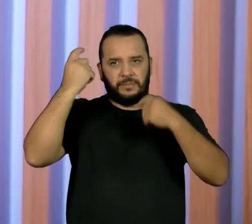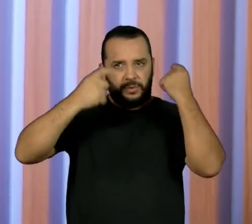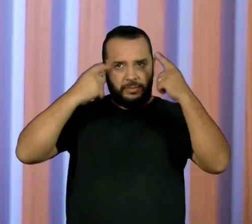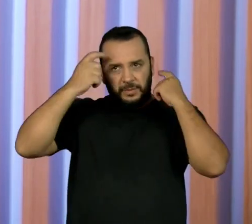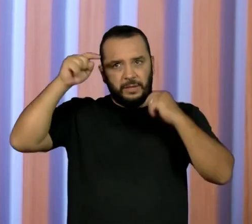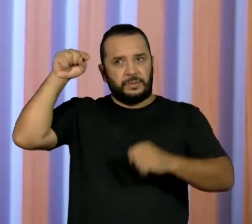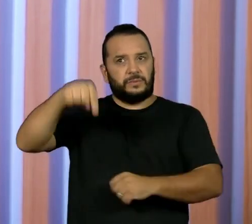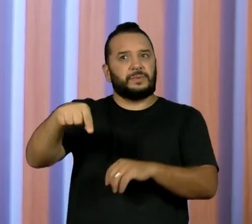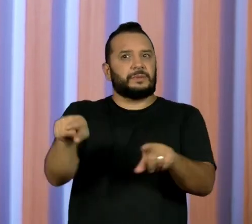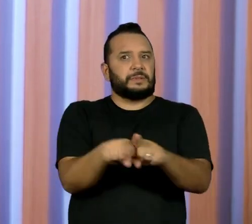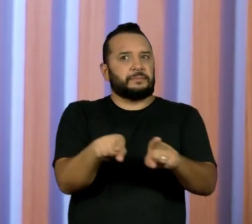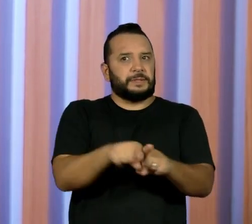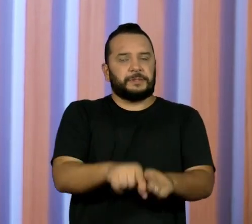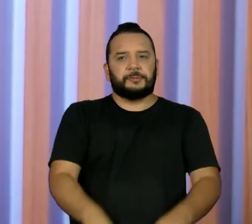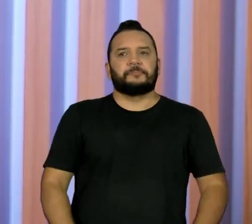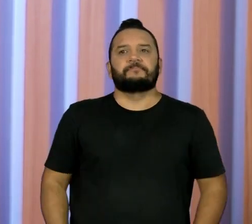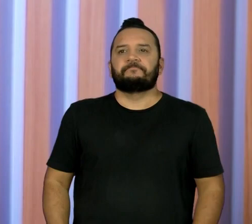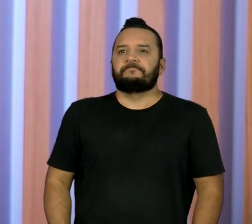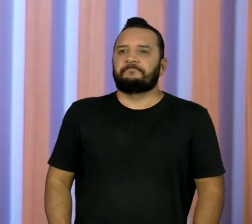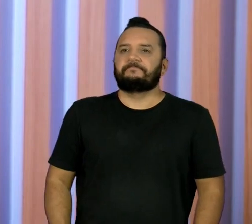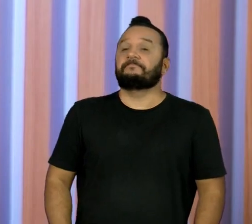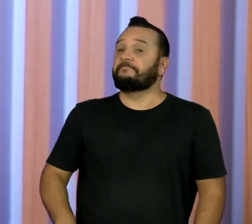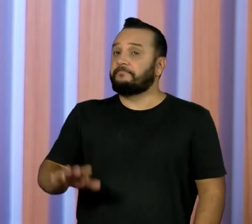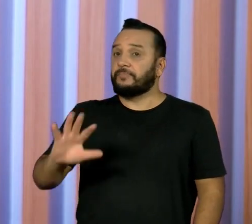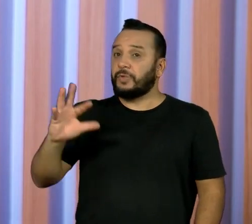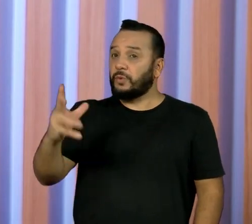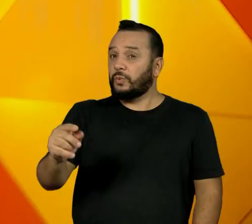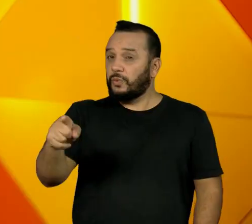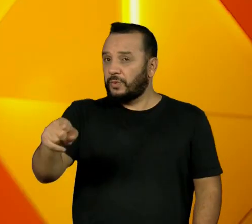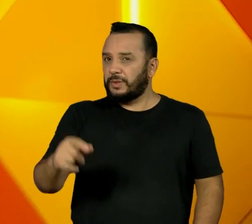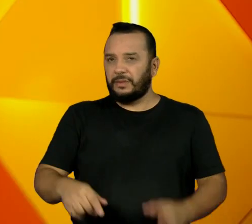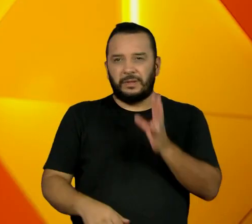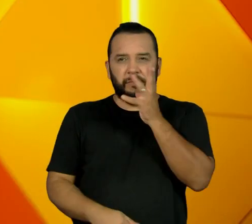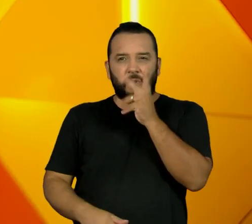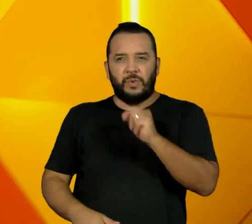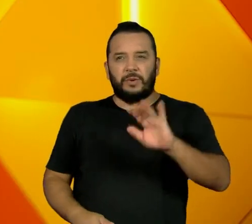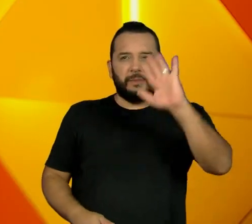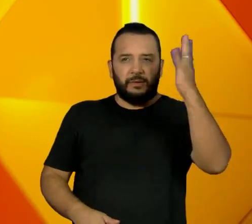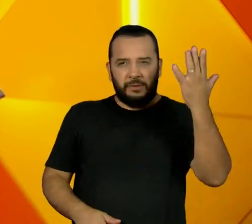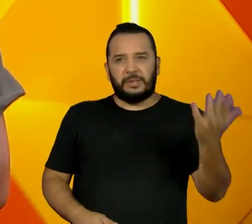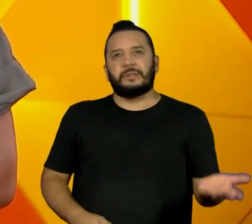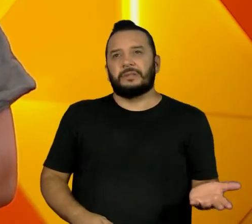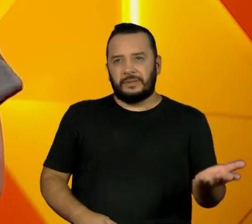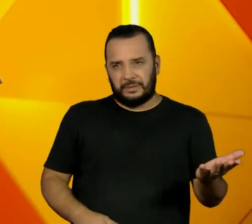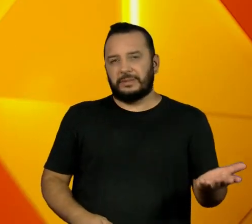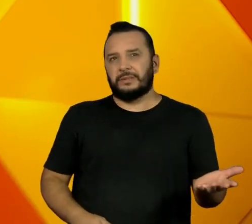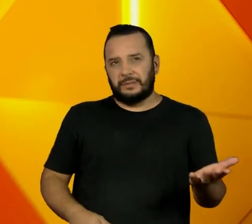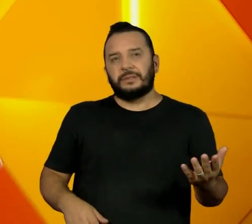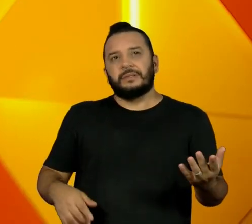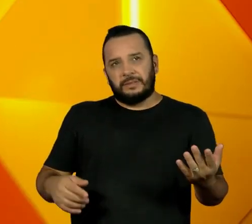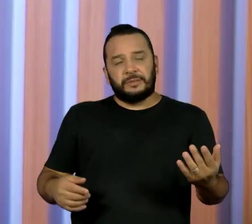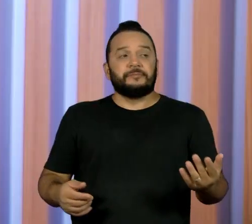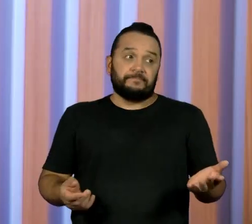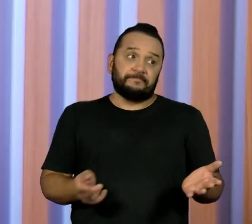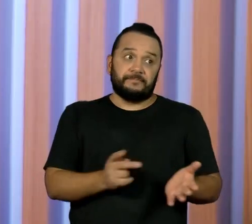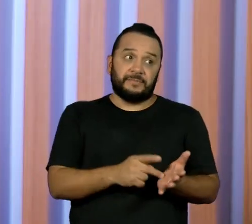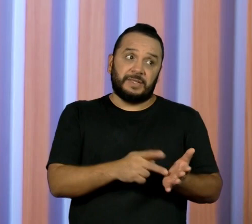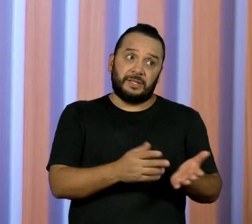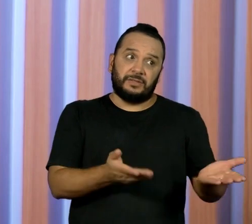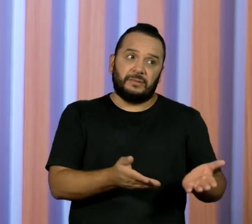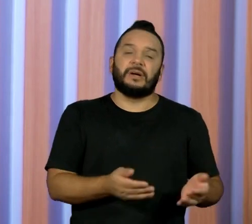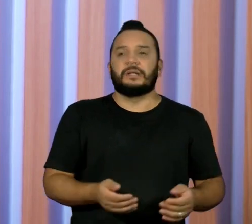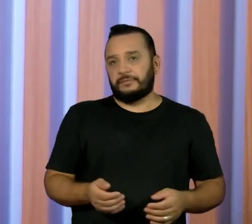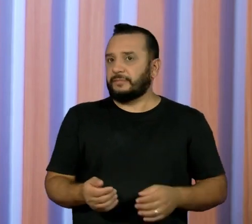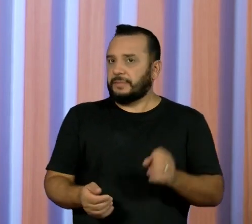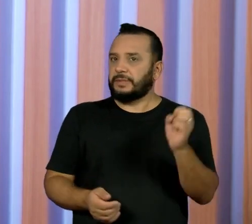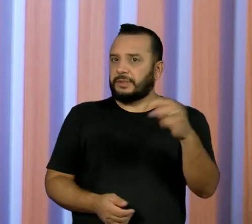né? Então, o grande ponto é que tudo isso demorou muito para acontecer, né? A gente precisa entender também. Né? Exatamente. Mas